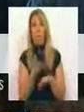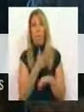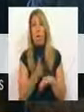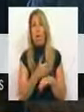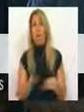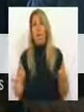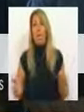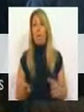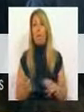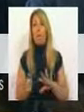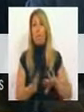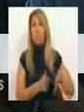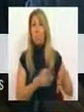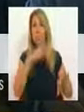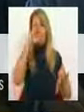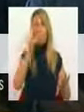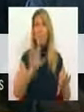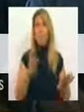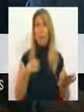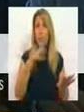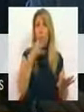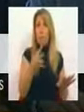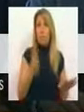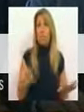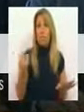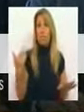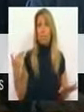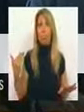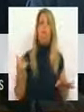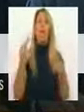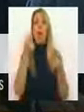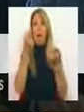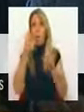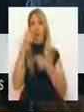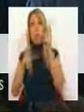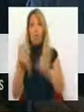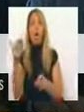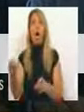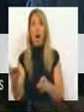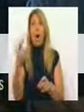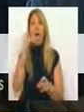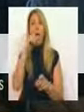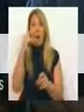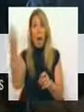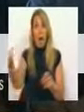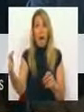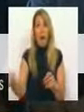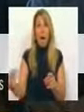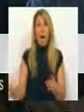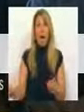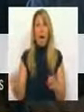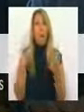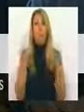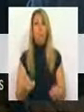sabem, aquilo que eu estava a dizer, há pouca gente, e a pouca que há acaba por não conseguir resolver todos os problemas.